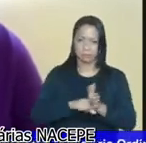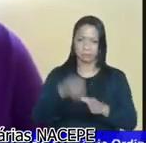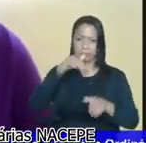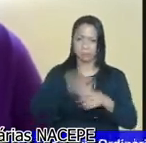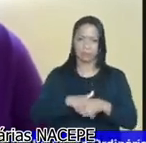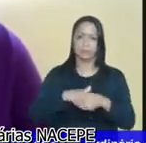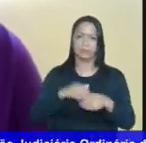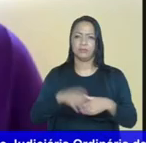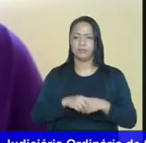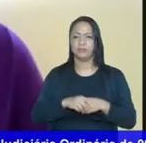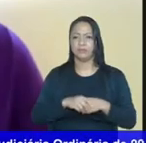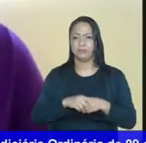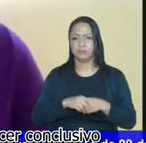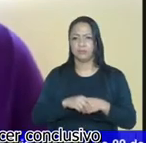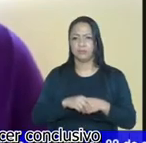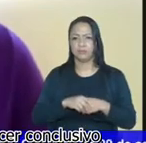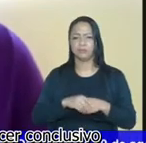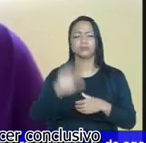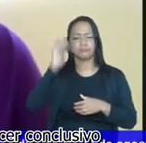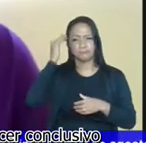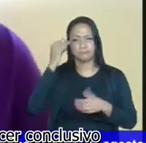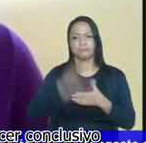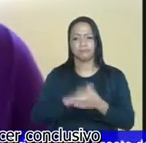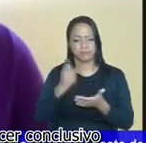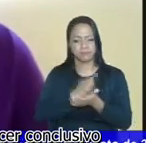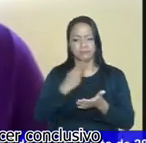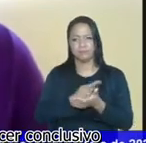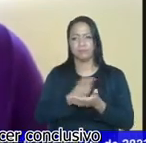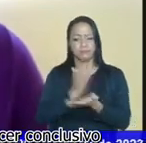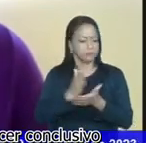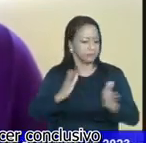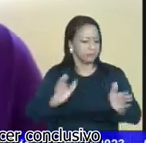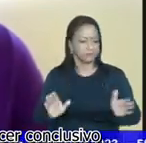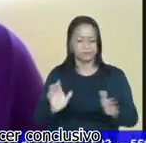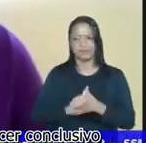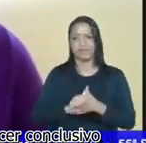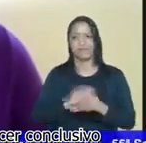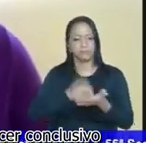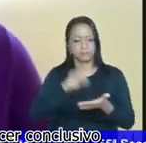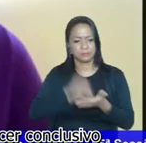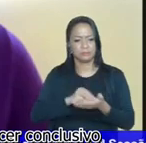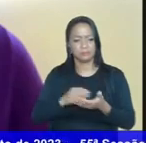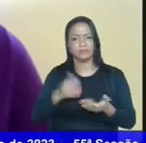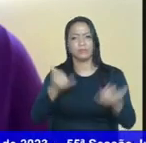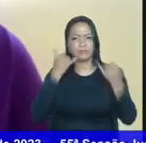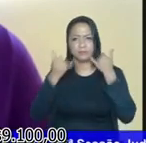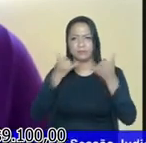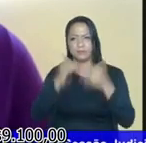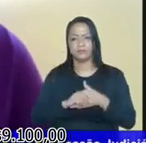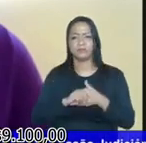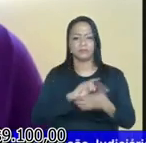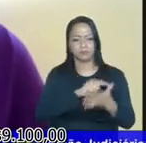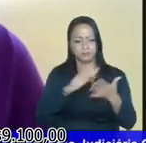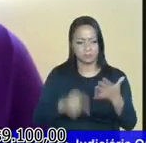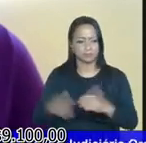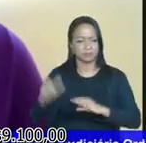e Partidárias, NACEP, ele entendeu que as falhas não foram sanadas e emitiu um parecer conclusivo, apontando